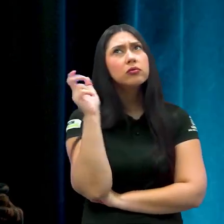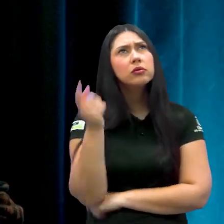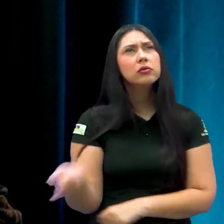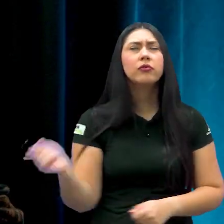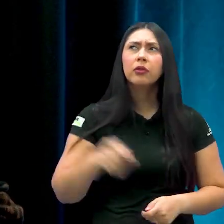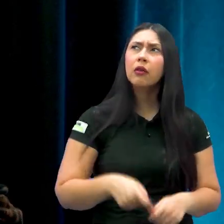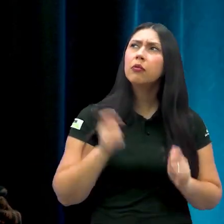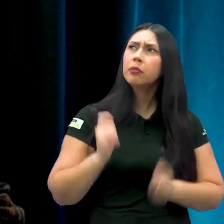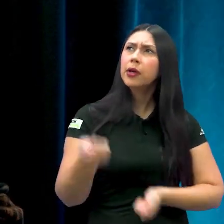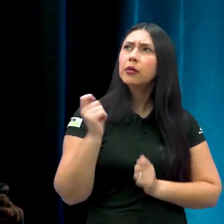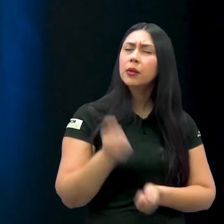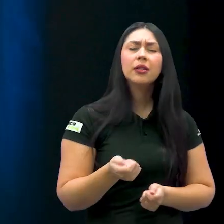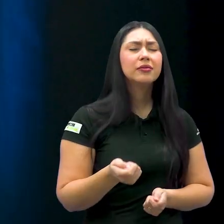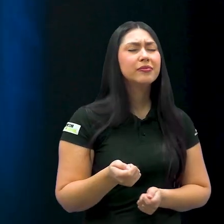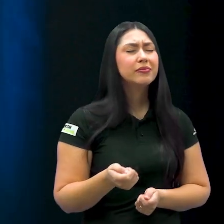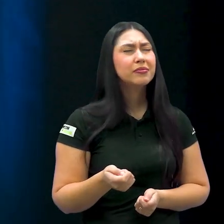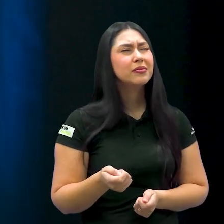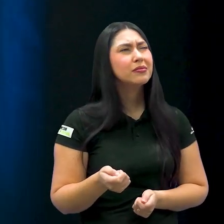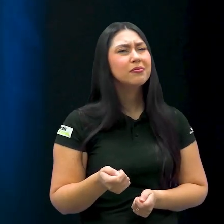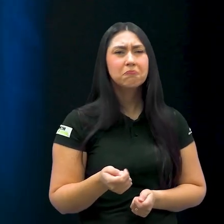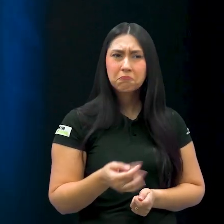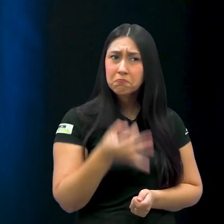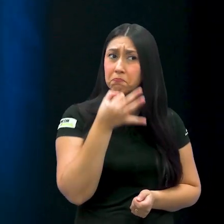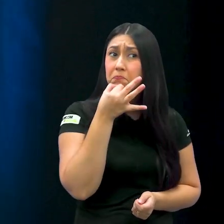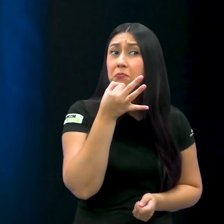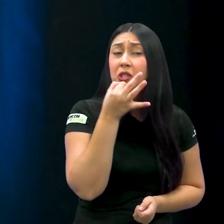ouvia a música e voltava, ouvia a música. Daí ele falou assim,